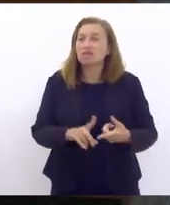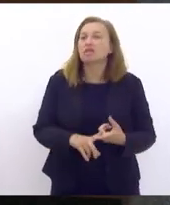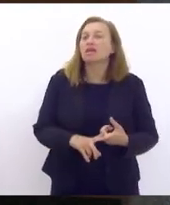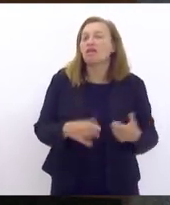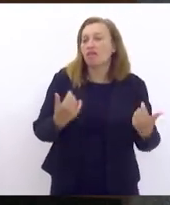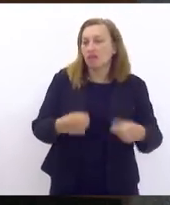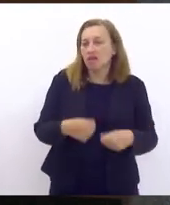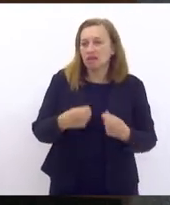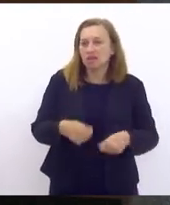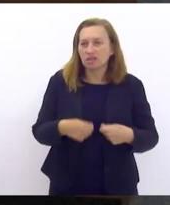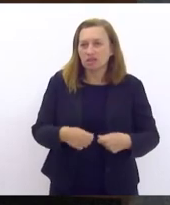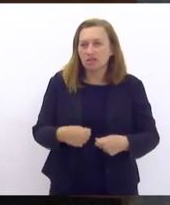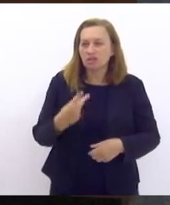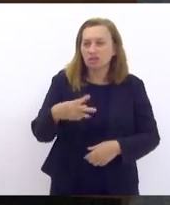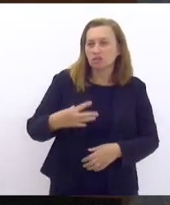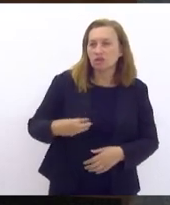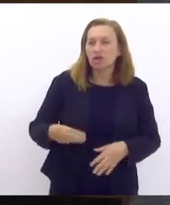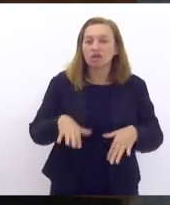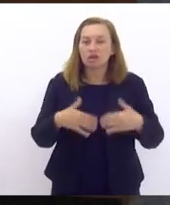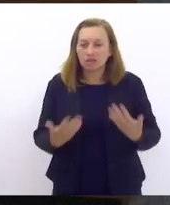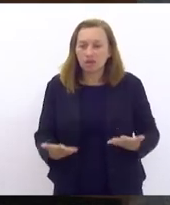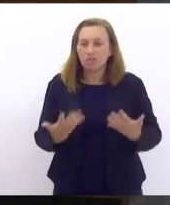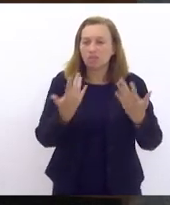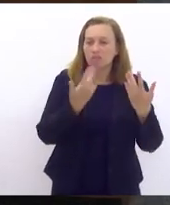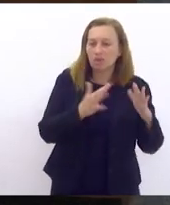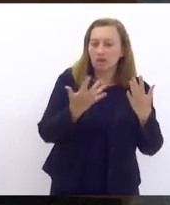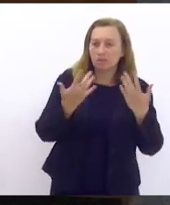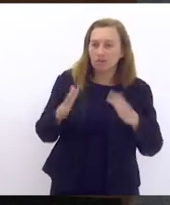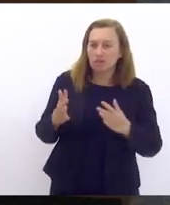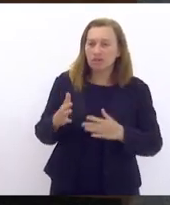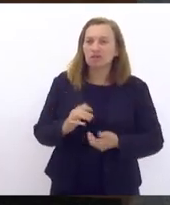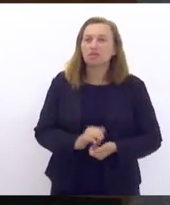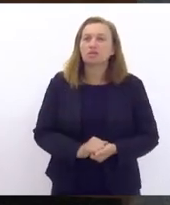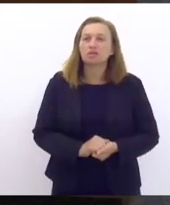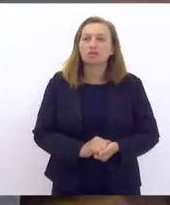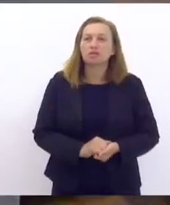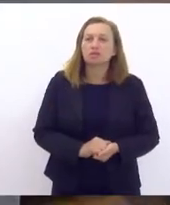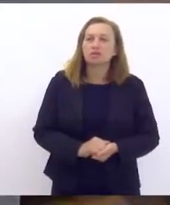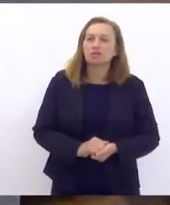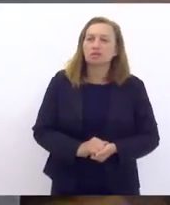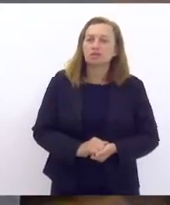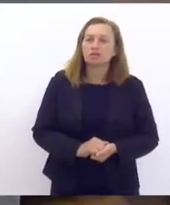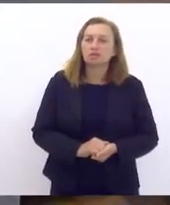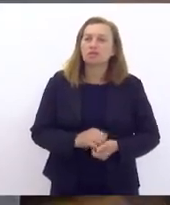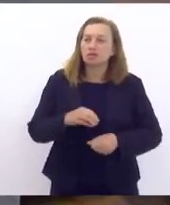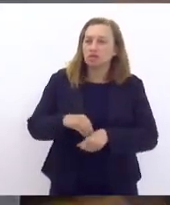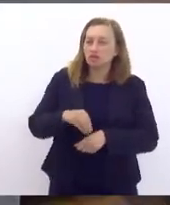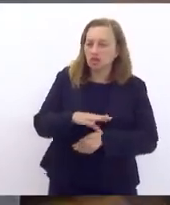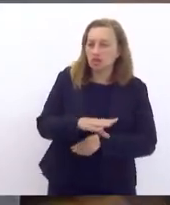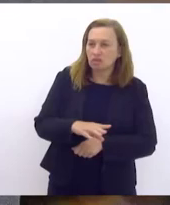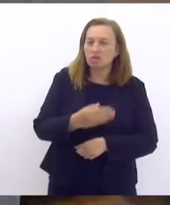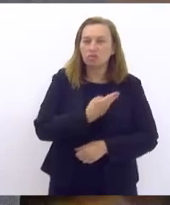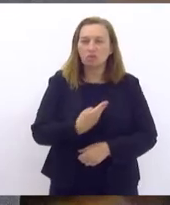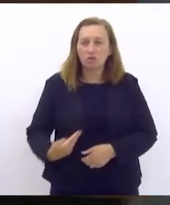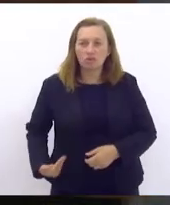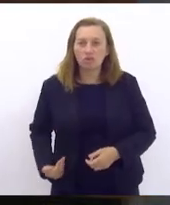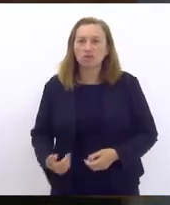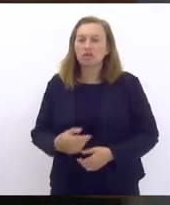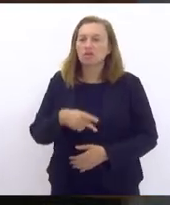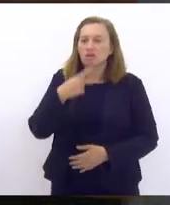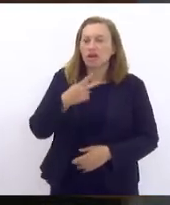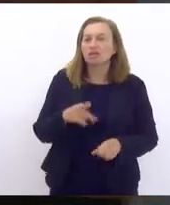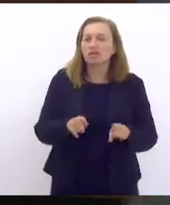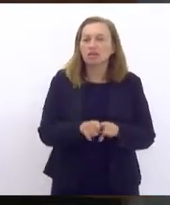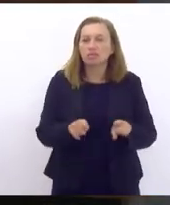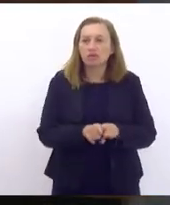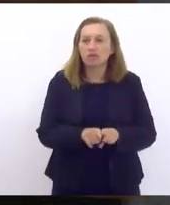necessidades dos seus filhos. Então, elogiar a sua indicação para o governador e dizer